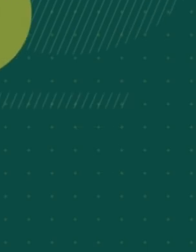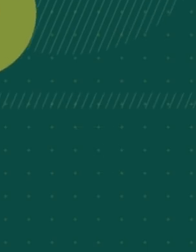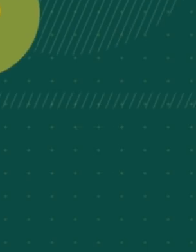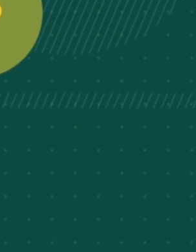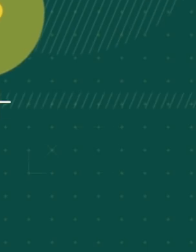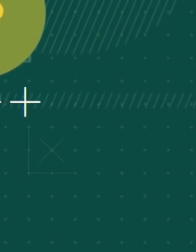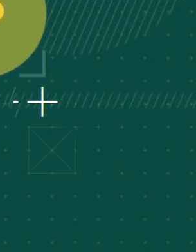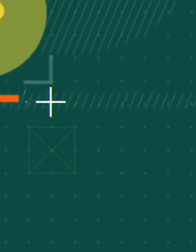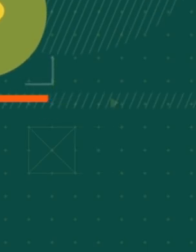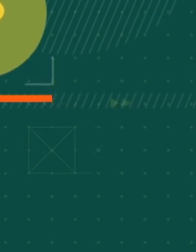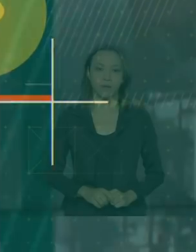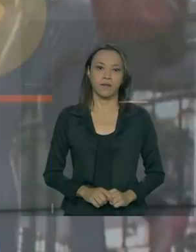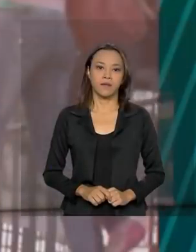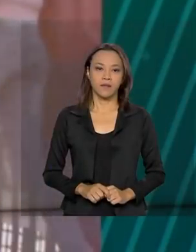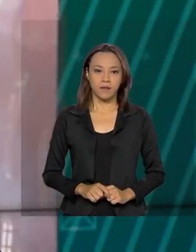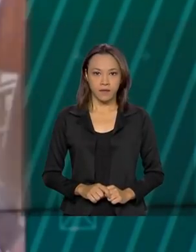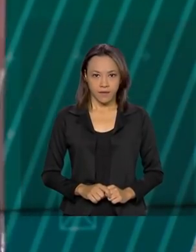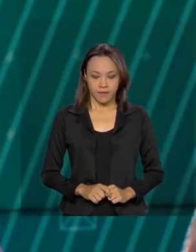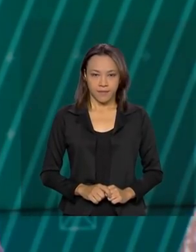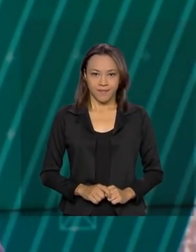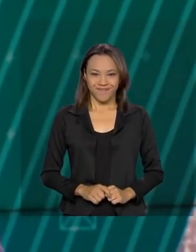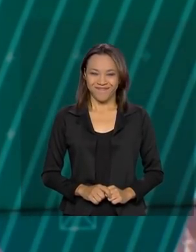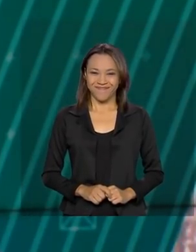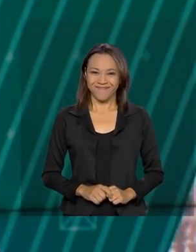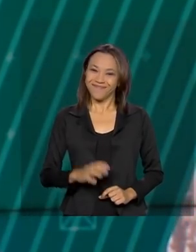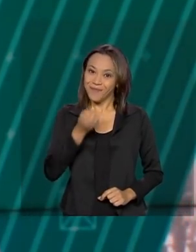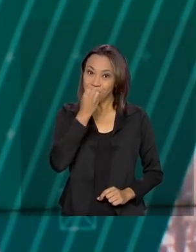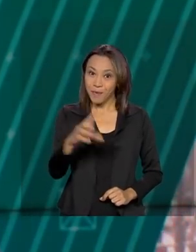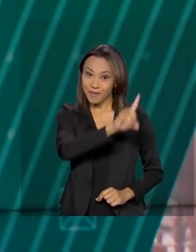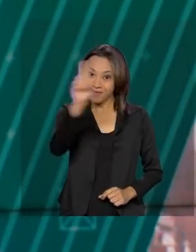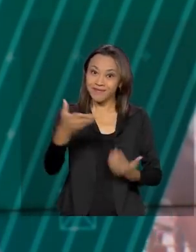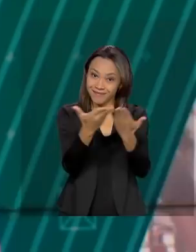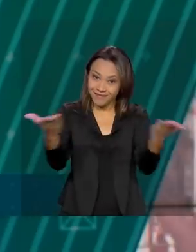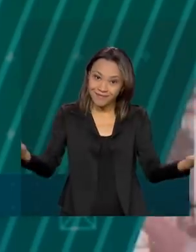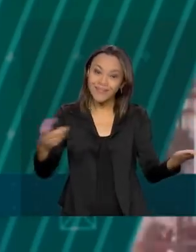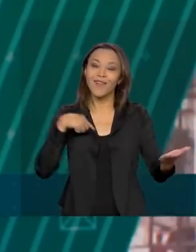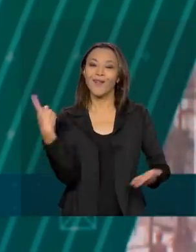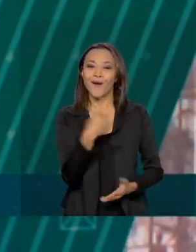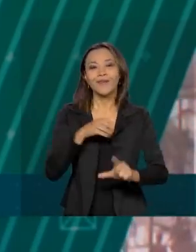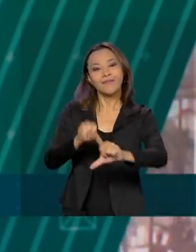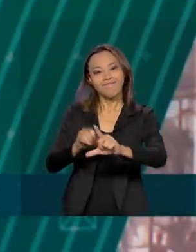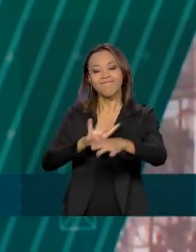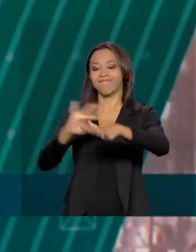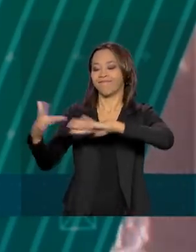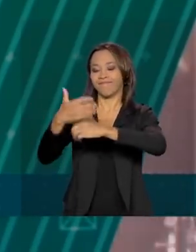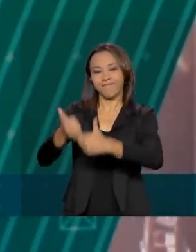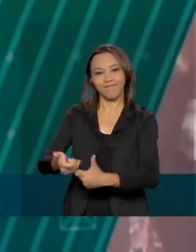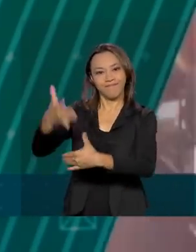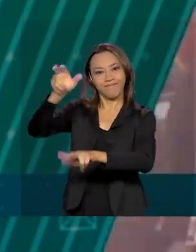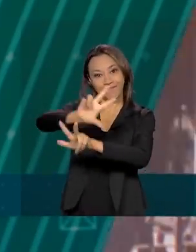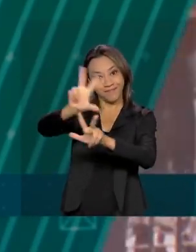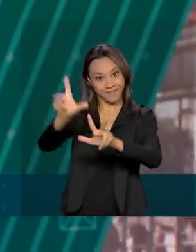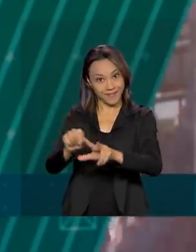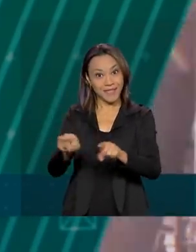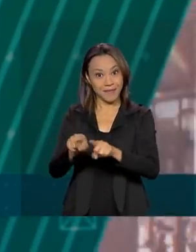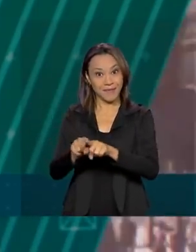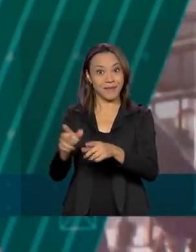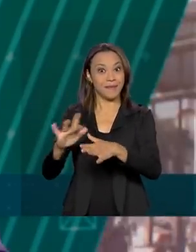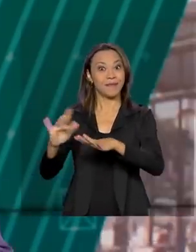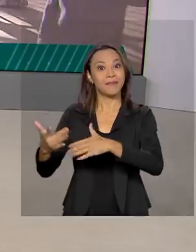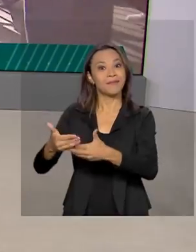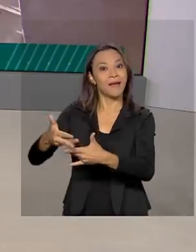E aí um bom dia para você estamos ao vivo pela TV Brasil E também pelas redes